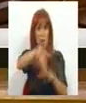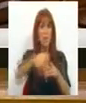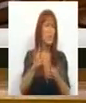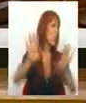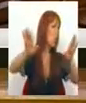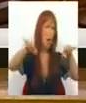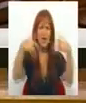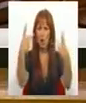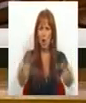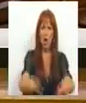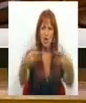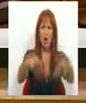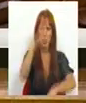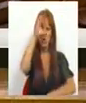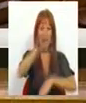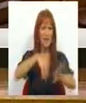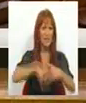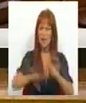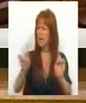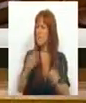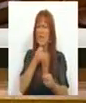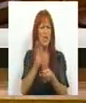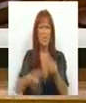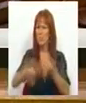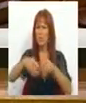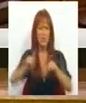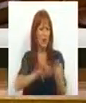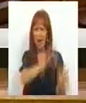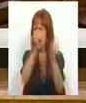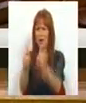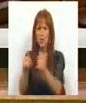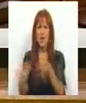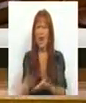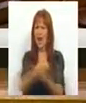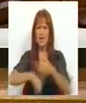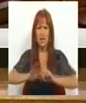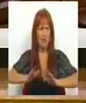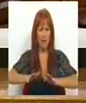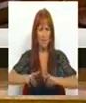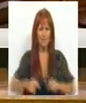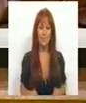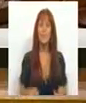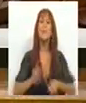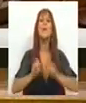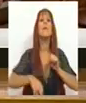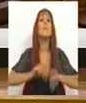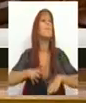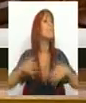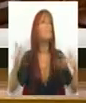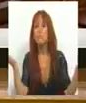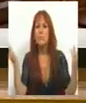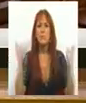envolvessem quaisquer cortes no Estado, nem medidas extraordinárias do lado da receita. O que é que